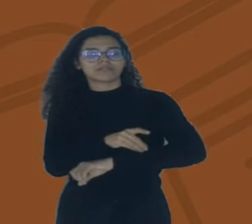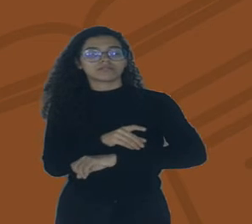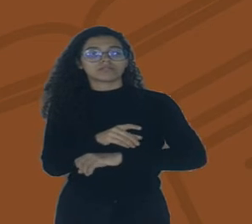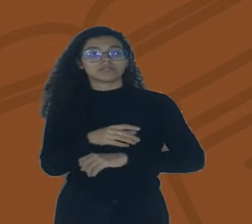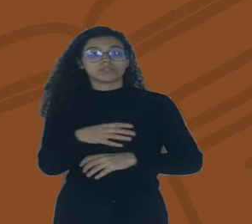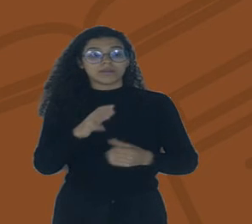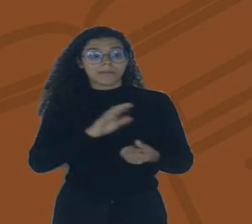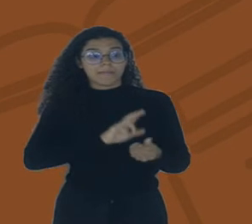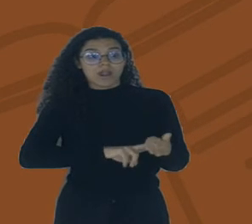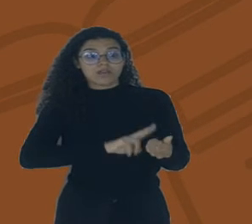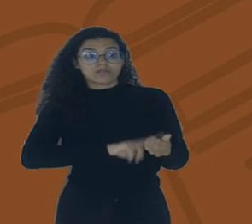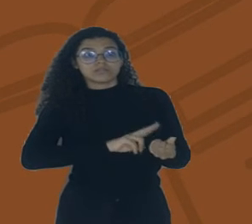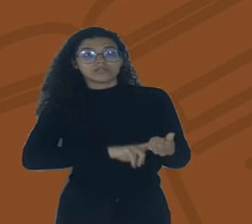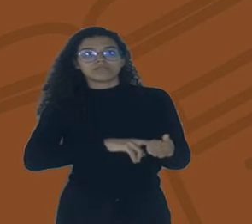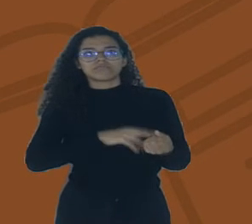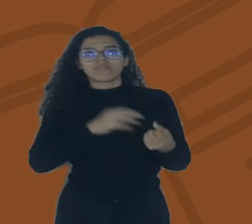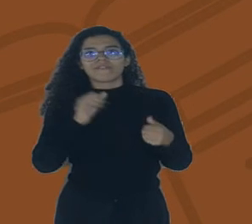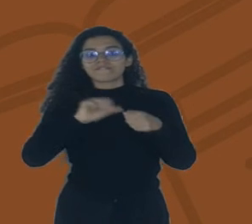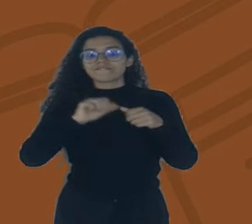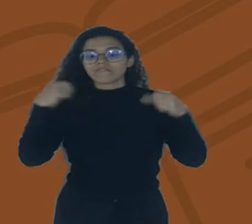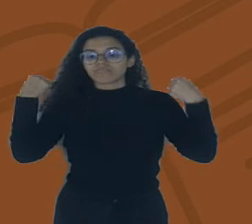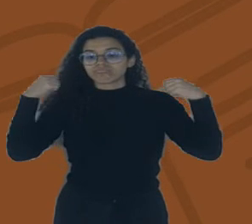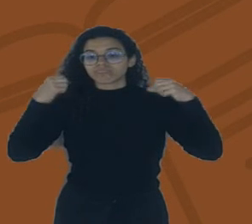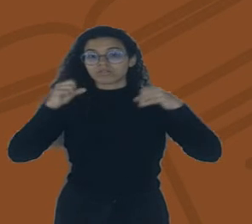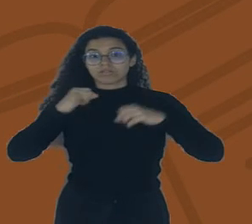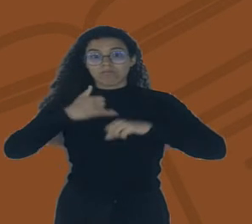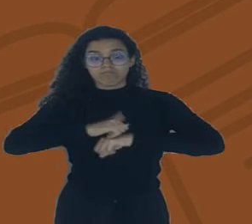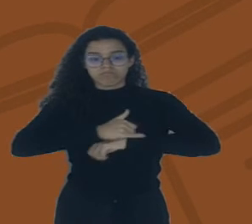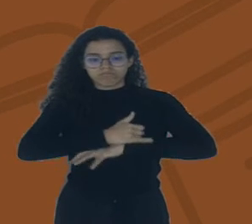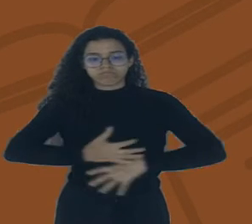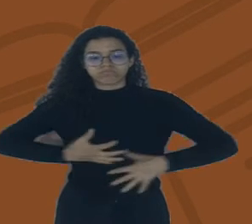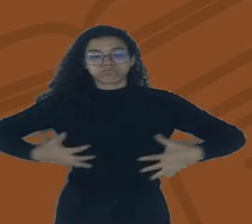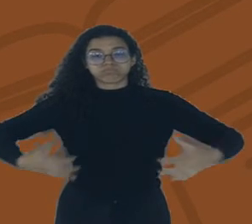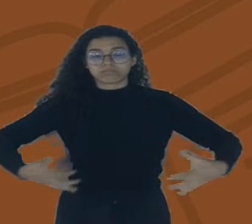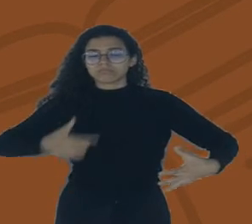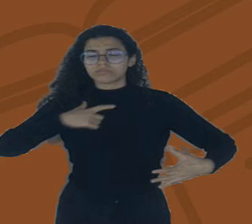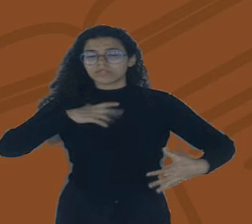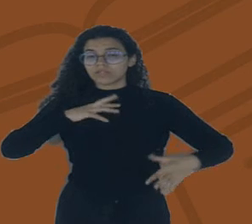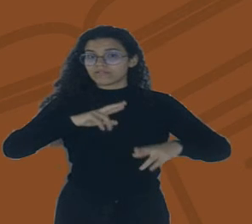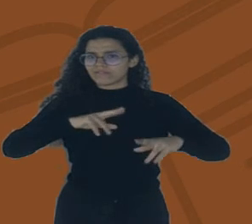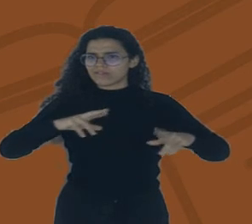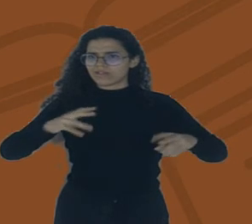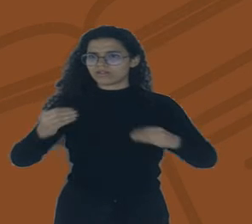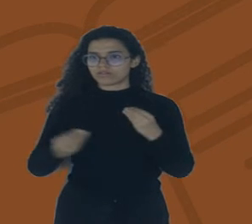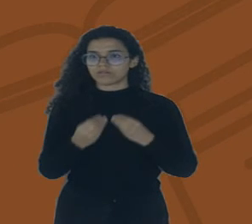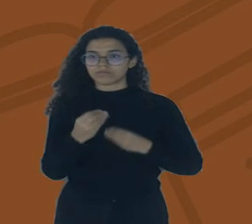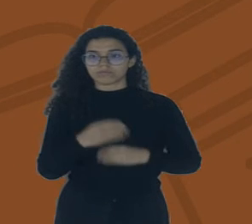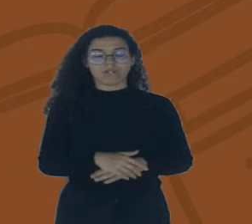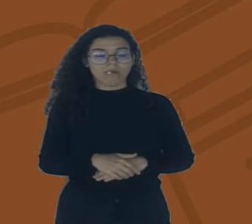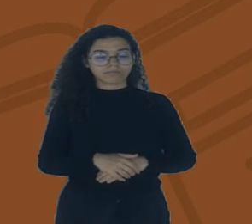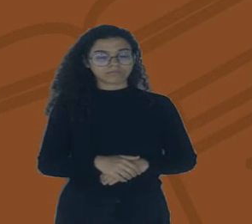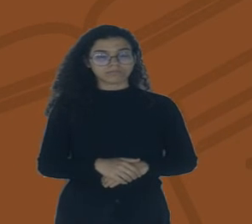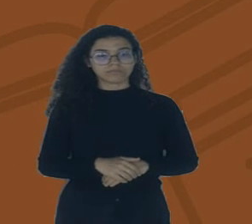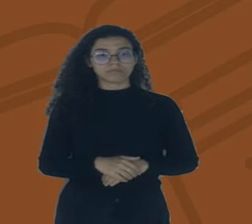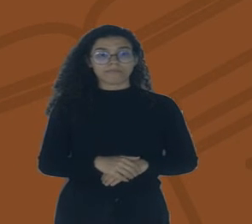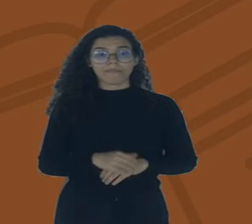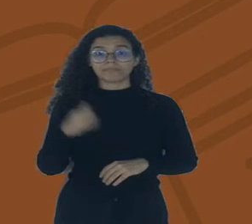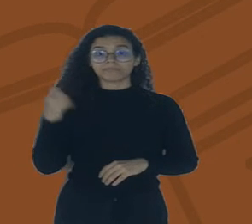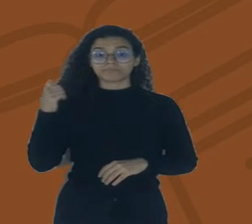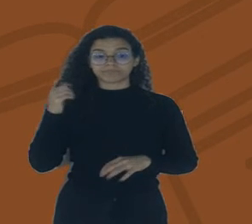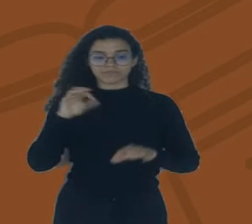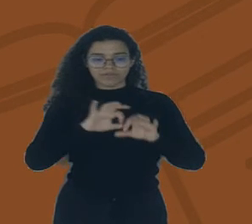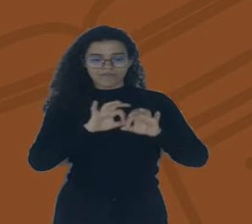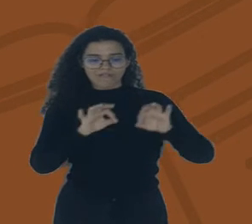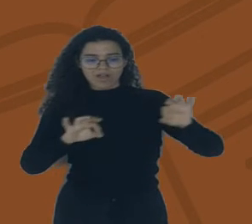hipertensão, falta de atividade física, obesidade, são várias causas. Mas vamos lá. Os vasos que levam aí o sangue